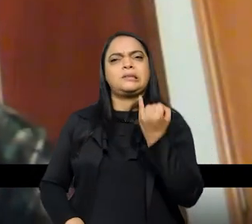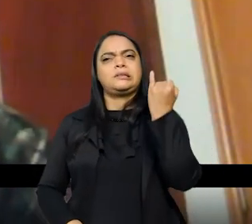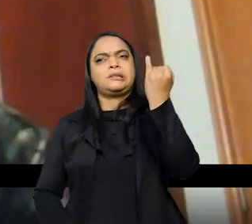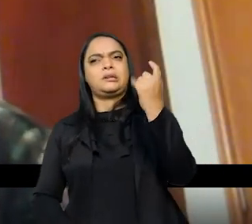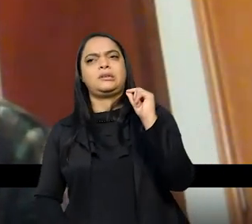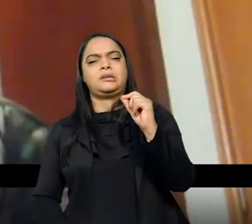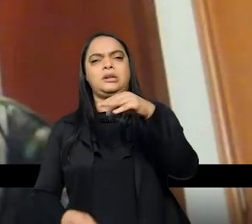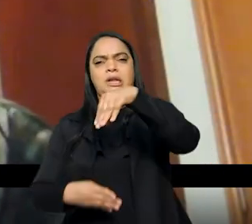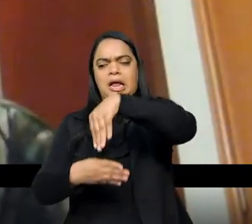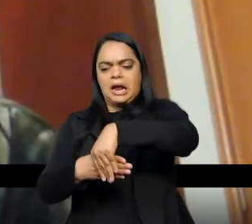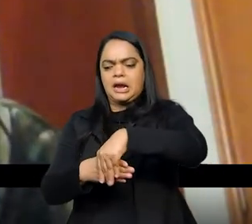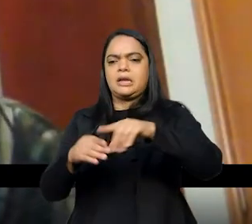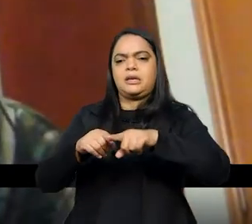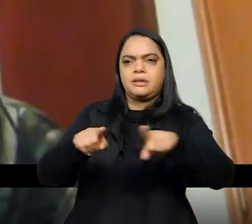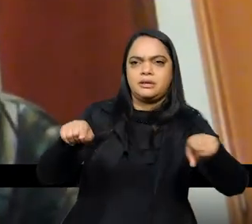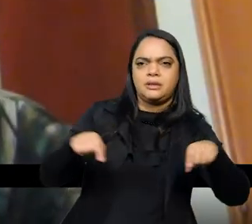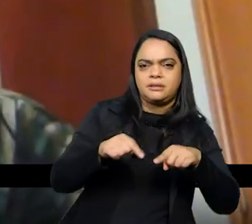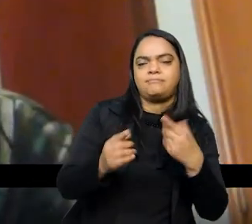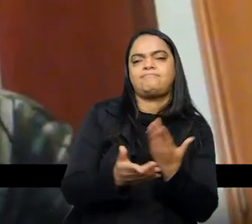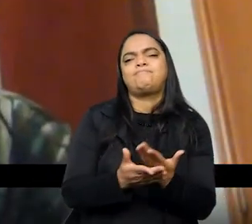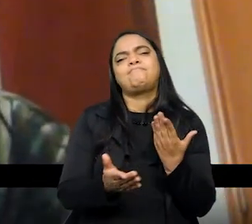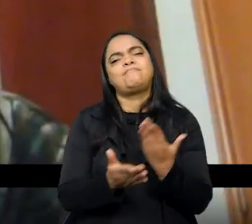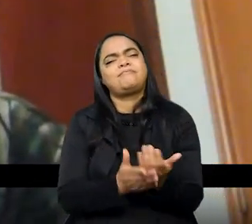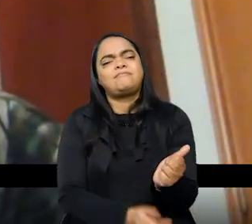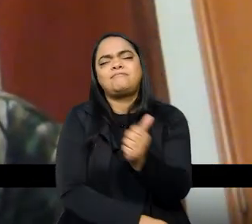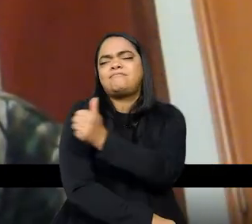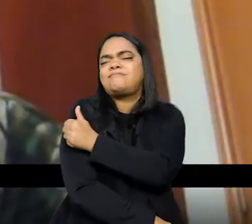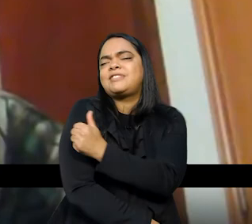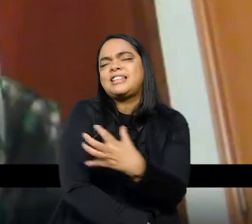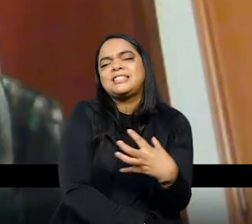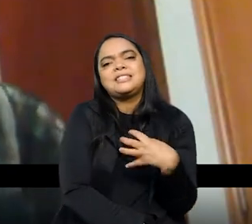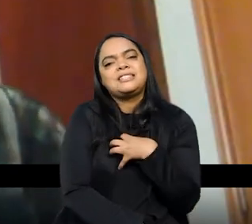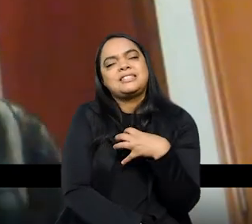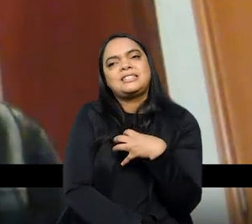de aula, para esses alunos se sentirem